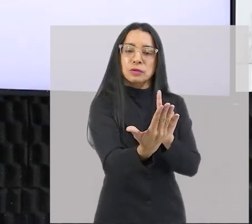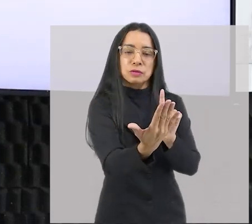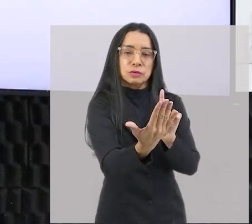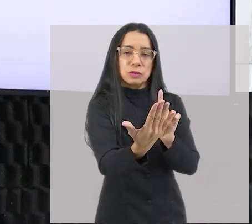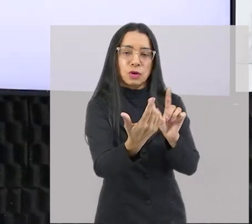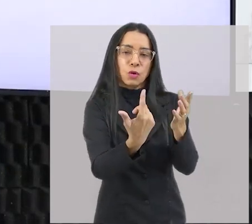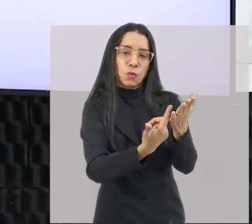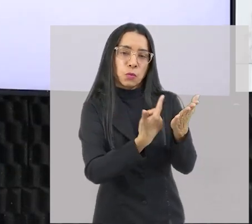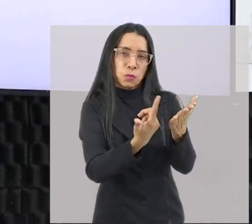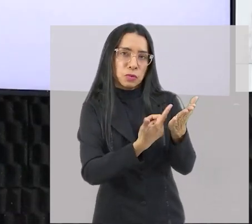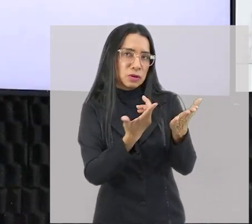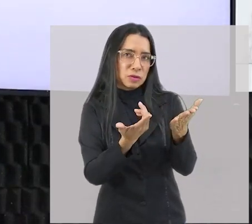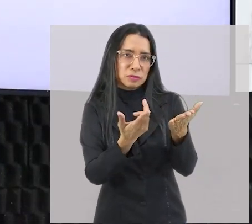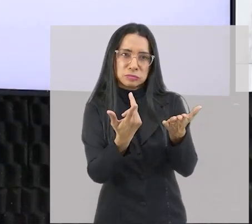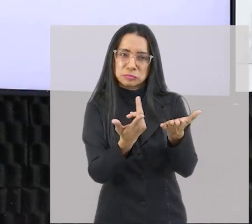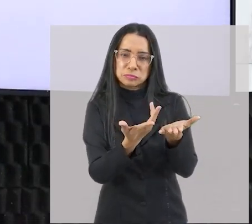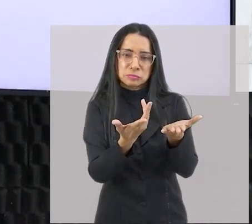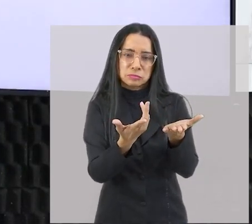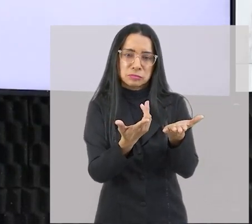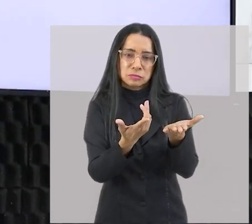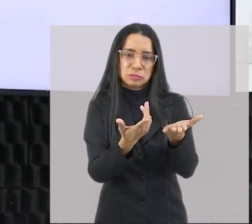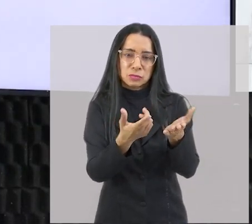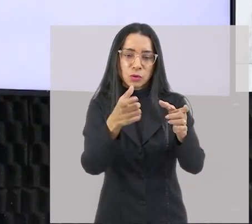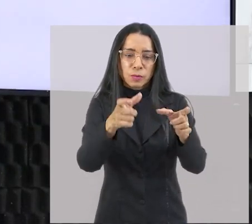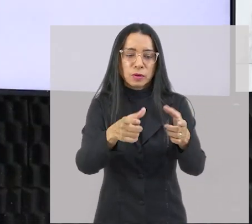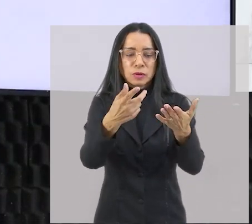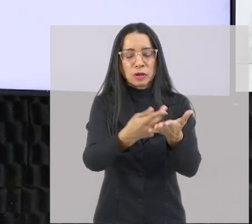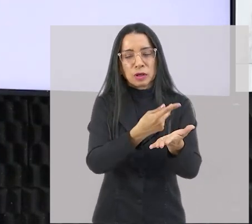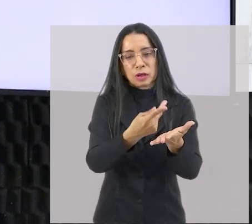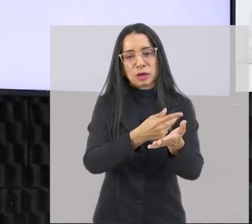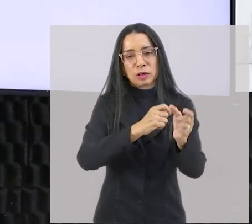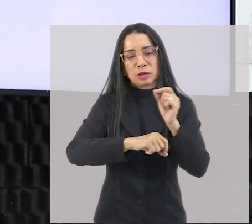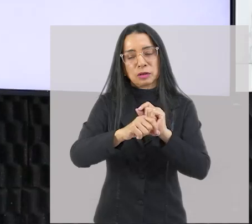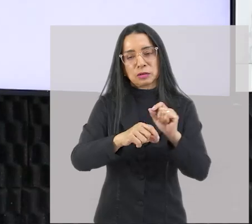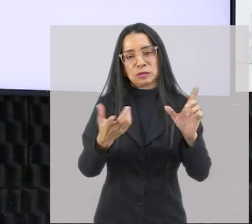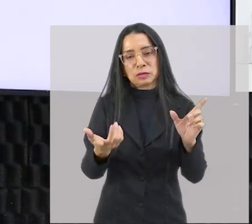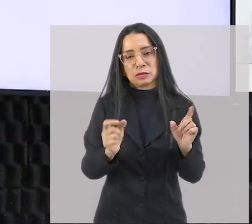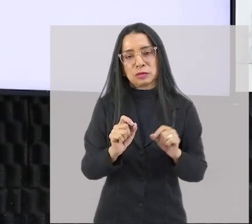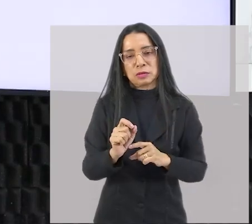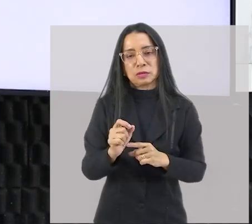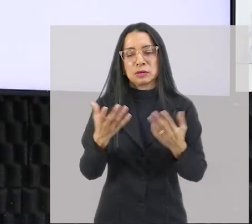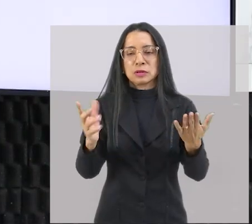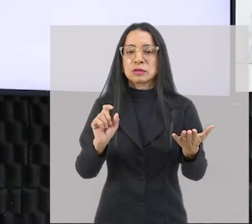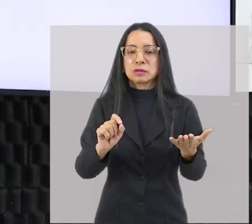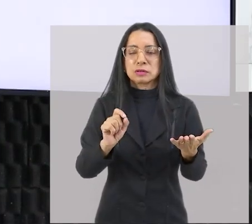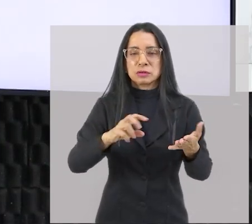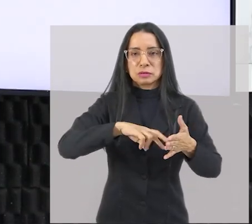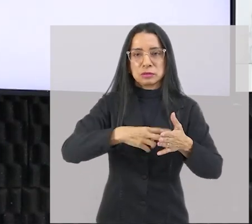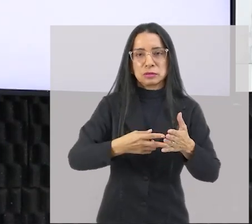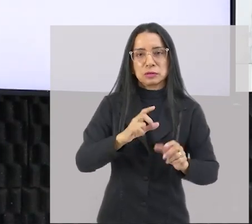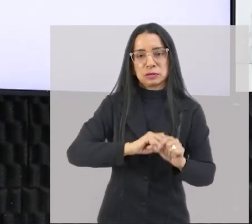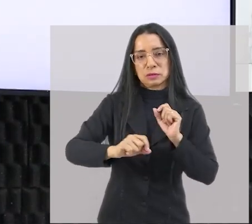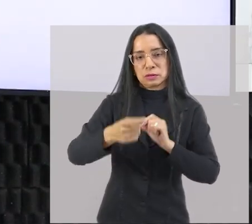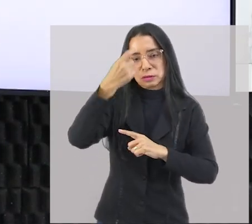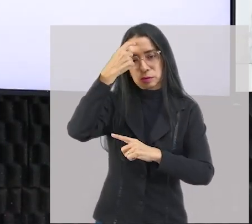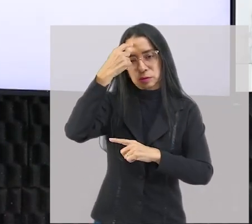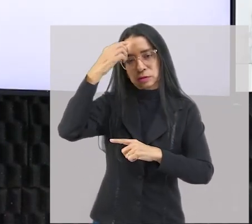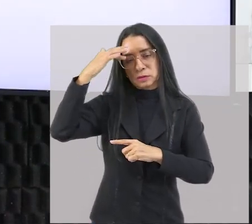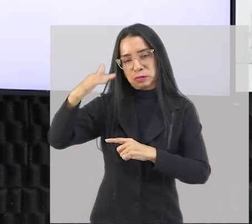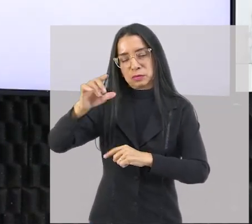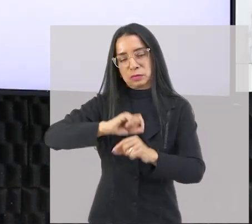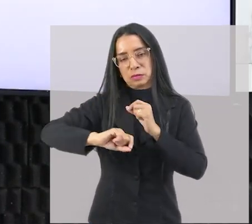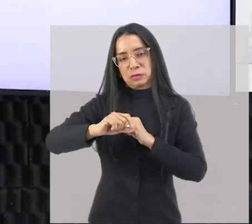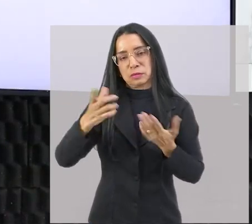nem esteja vendo na posição correta. Eu quero que enfatize alguma coisa e aqui outra. Então, isso seria a ideia de um